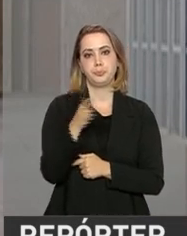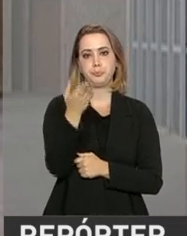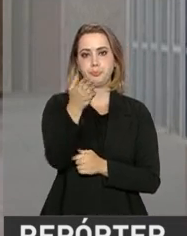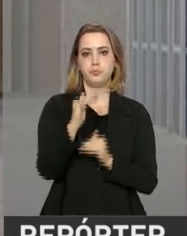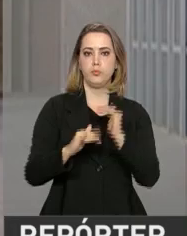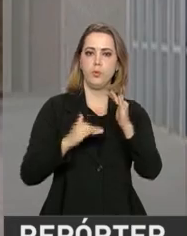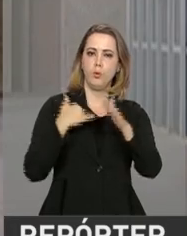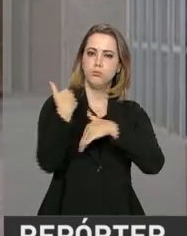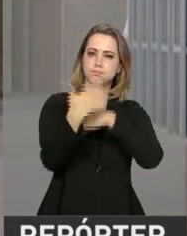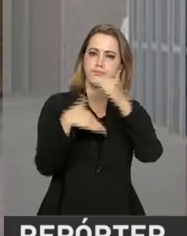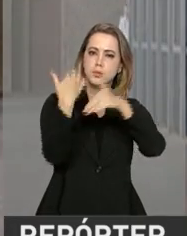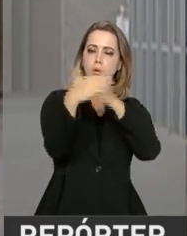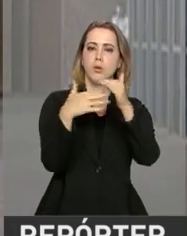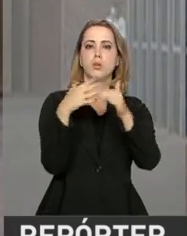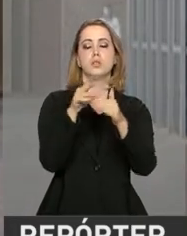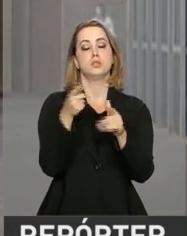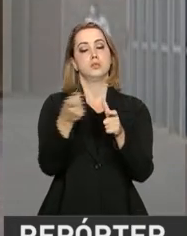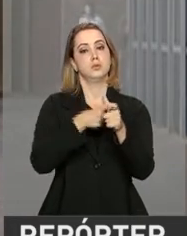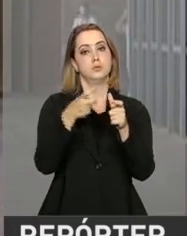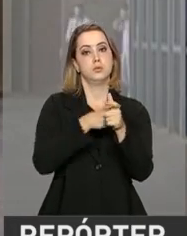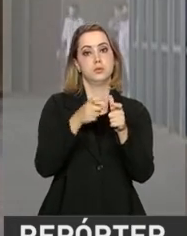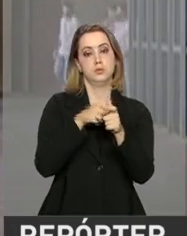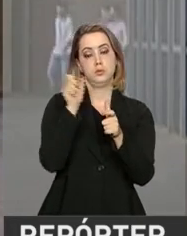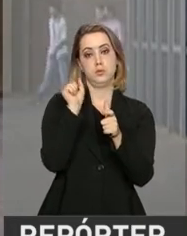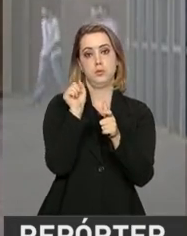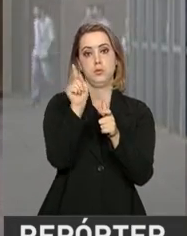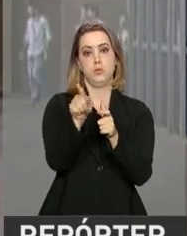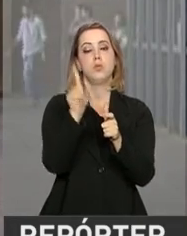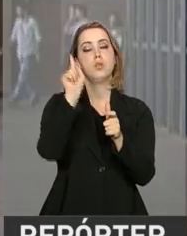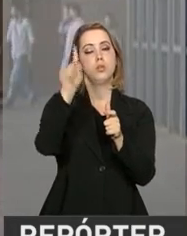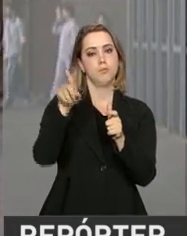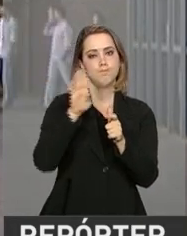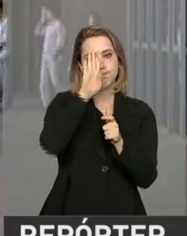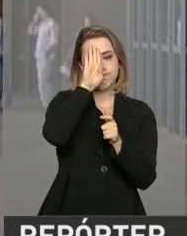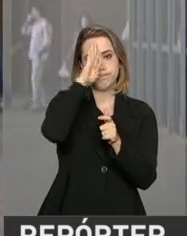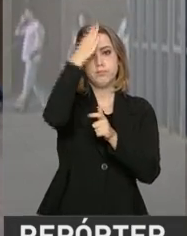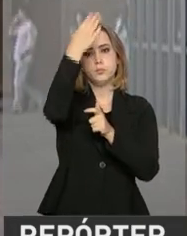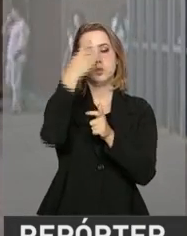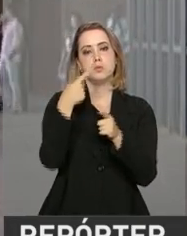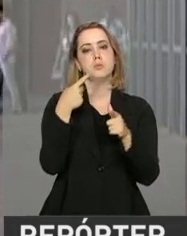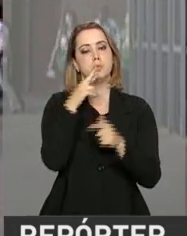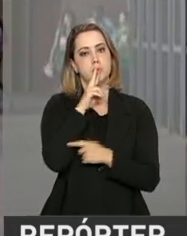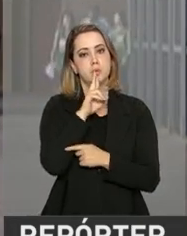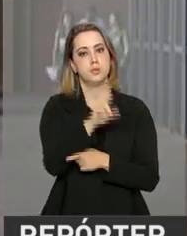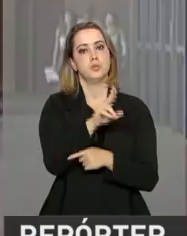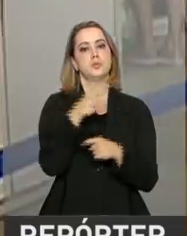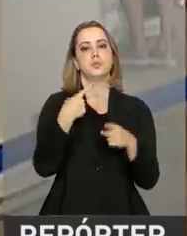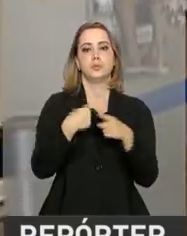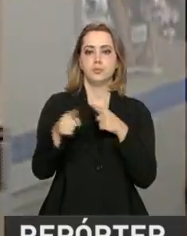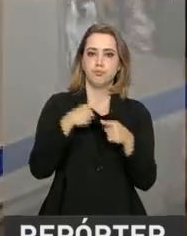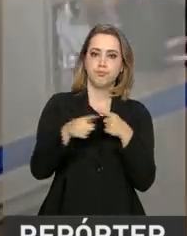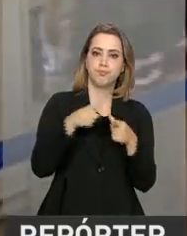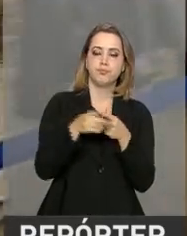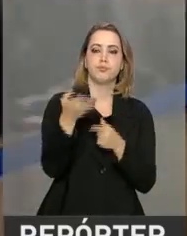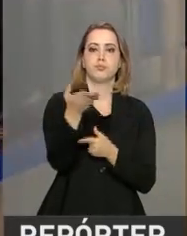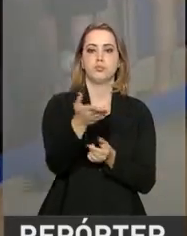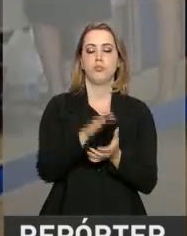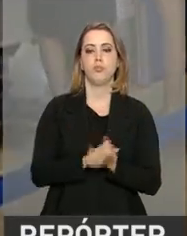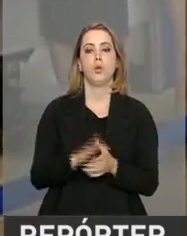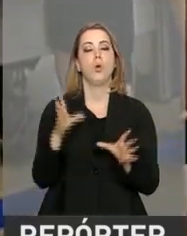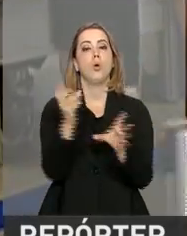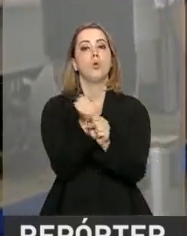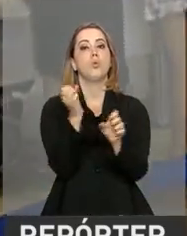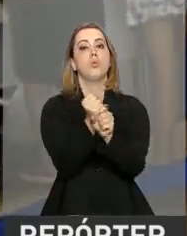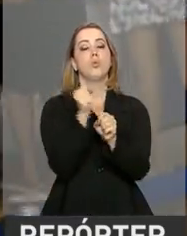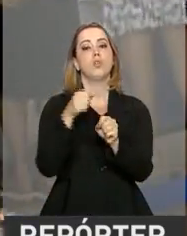crescimento da despesa com a Previdência Social foi apontado como um dos principais fatores para essa conta estar no vermelho. No acumulado de janeiro